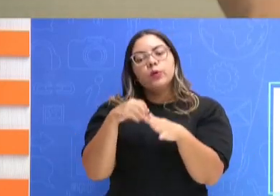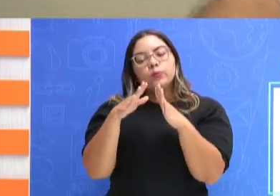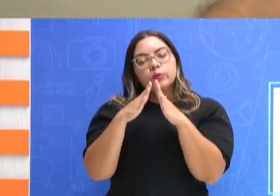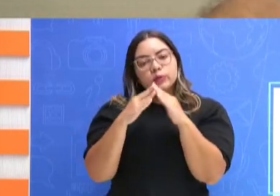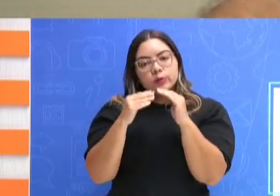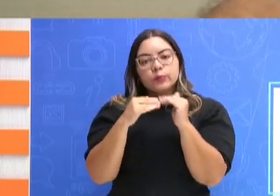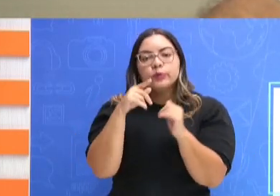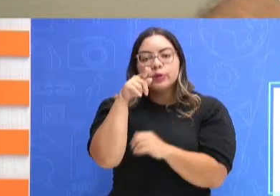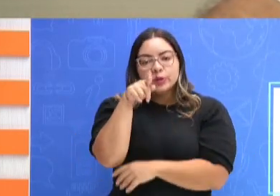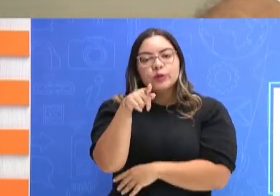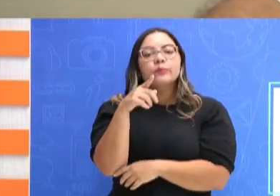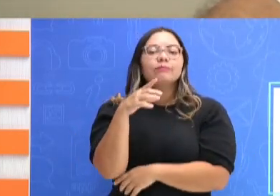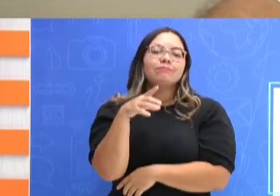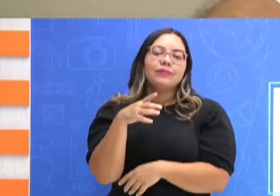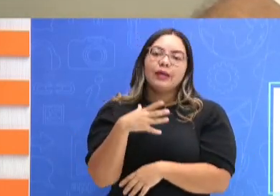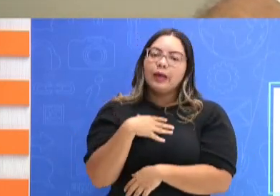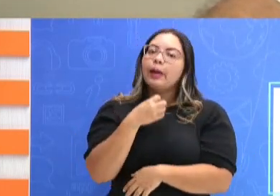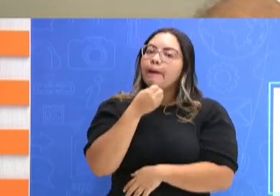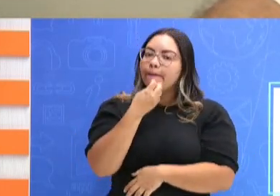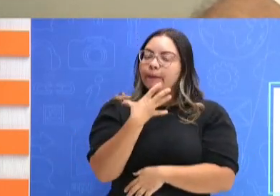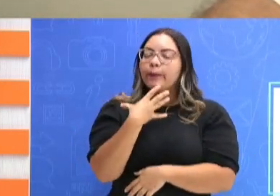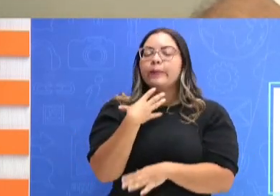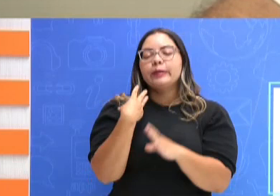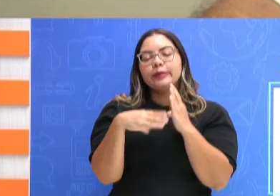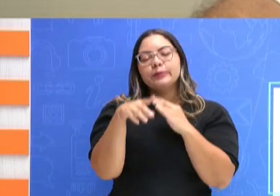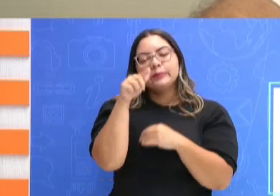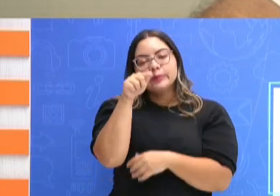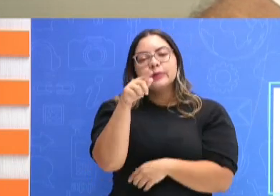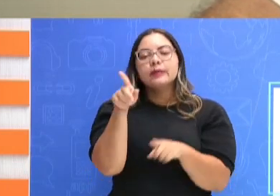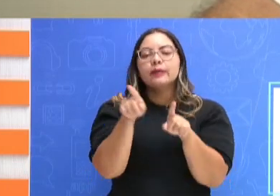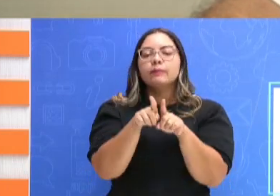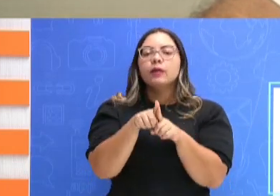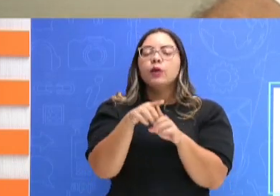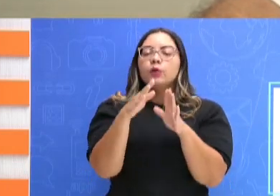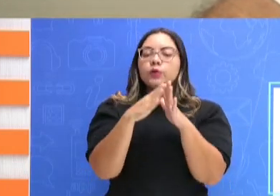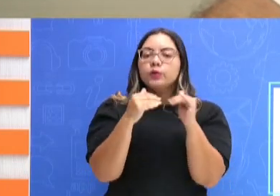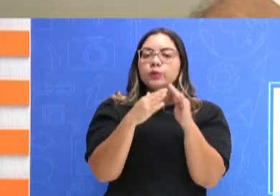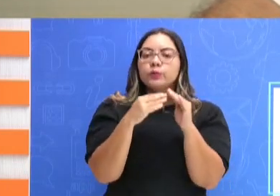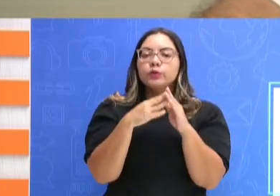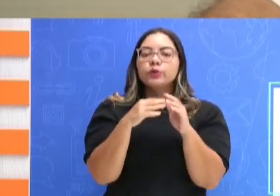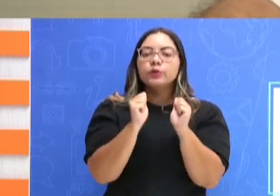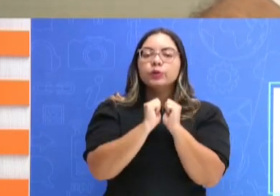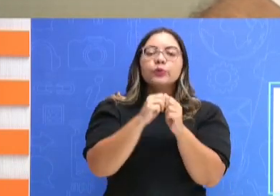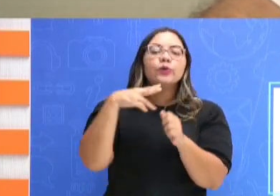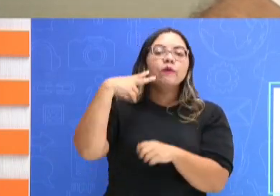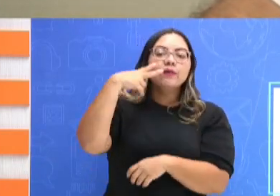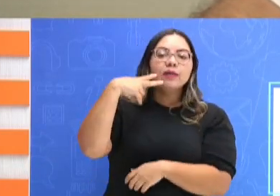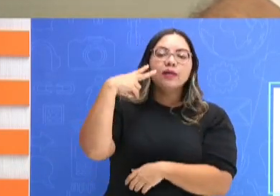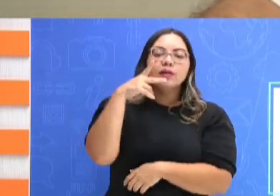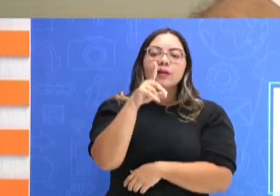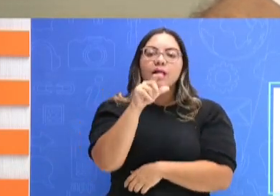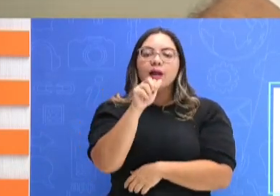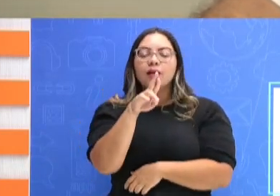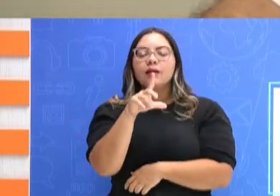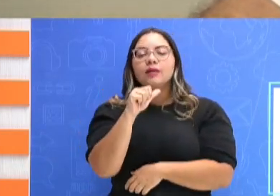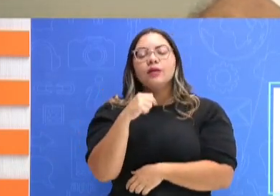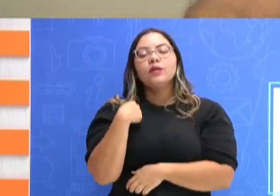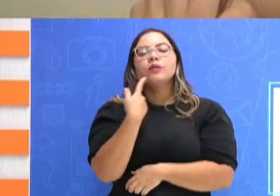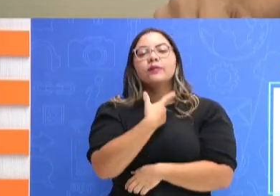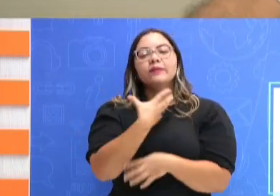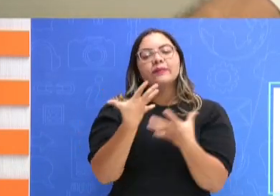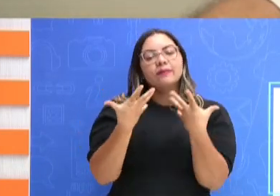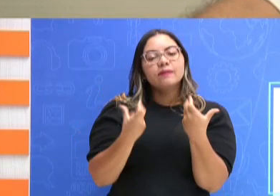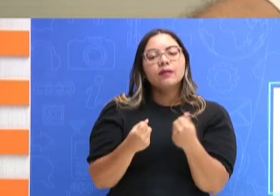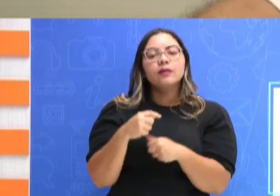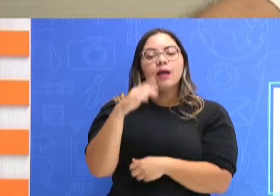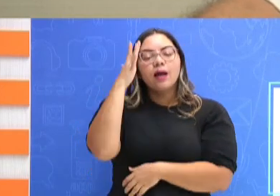seu pedido, aí com certeza é mais uma boa notícia para você, o seu pedido, e do vereador Darlan que me procurou hoje, tenho certeza que nós iremos